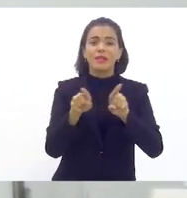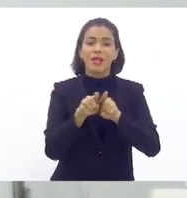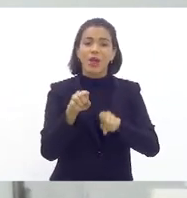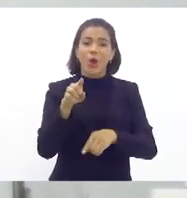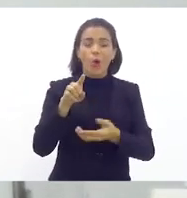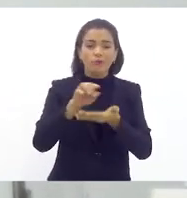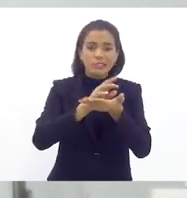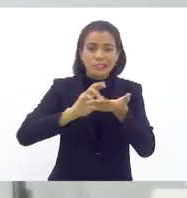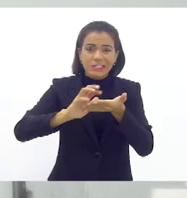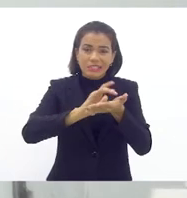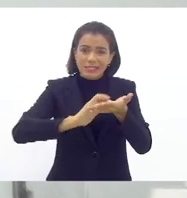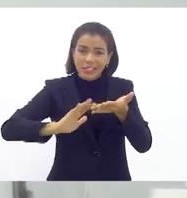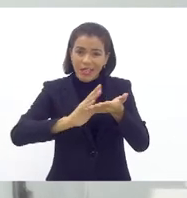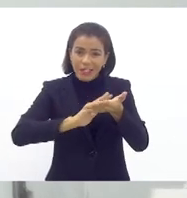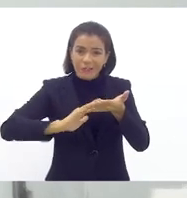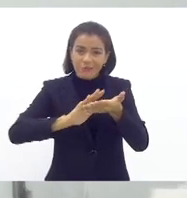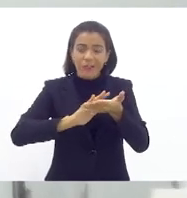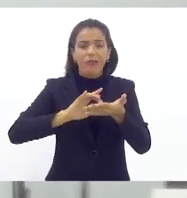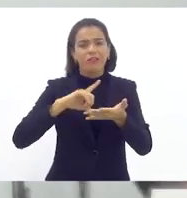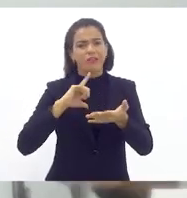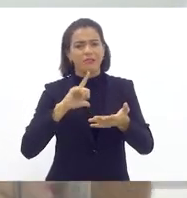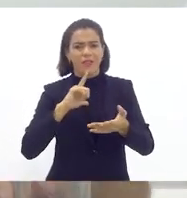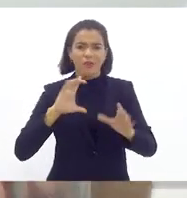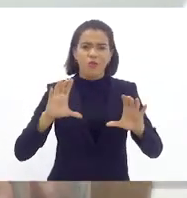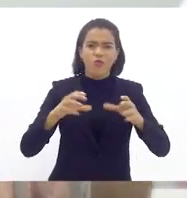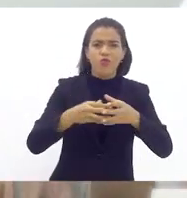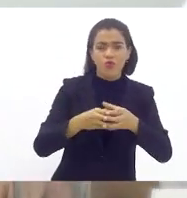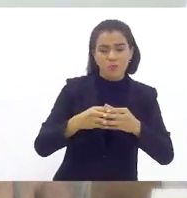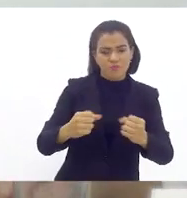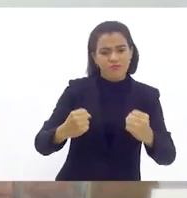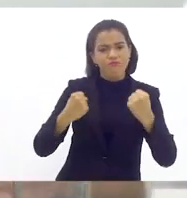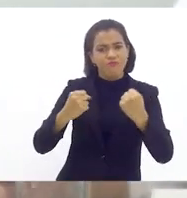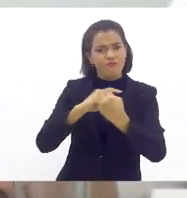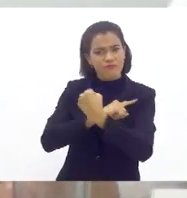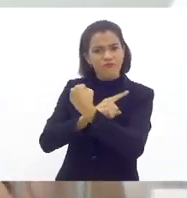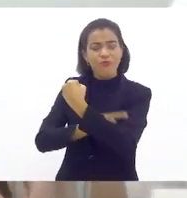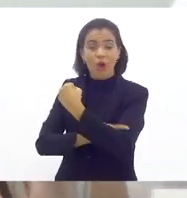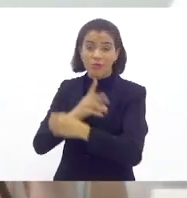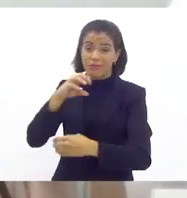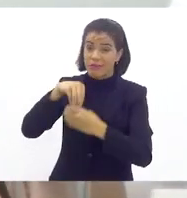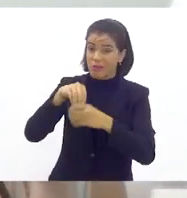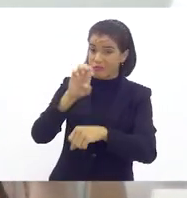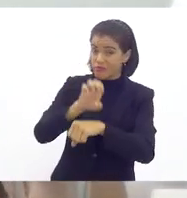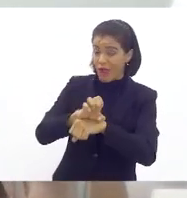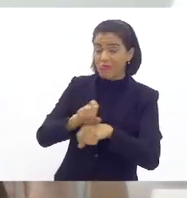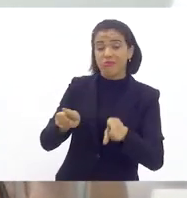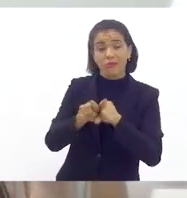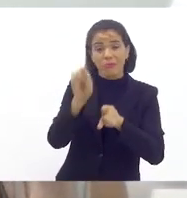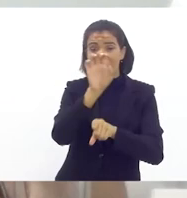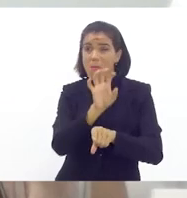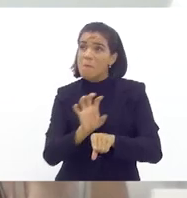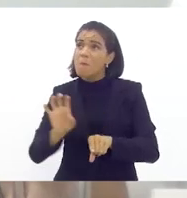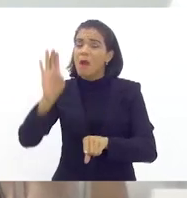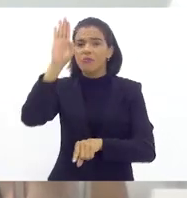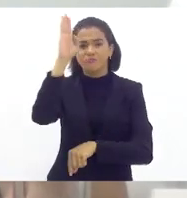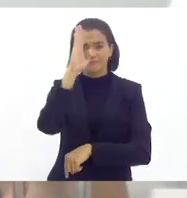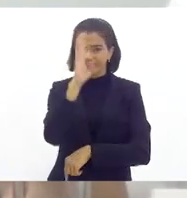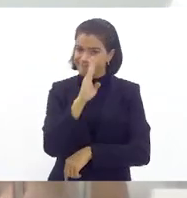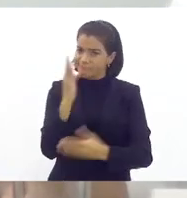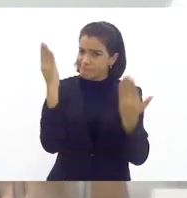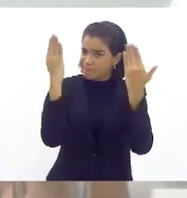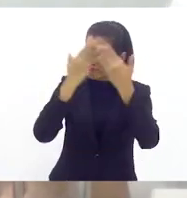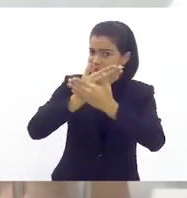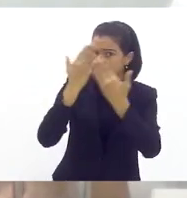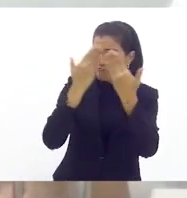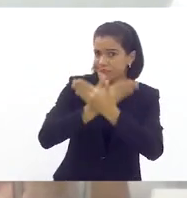ciganos. Então, nós temos um grupo muito forte nesse Estado, nesse Brasil, que não é visto